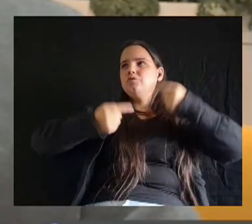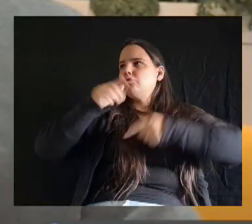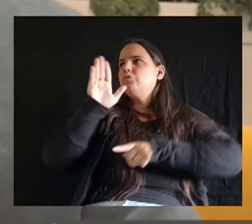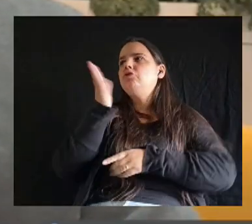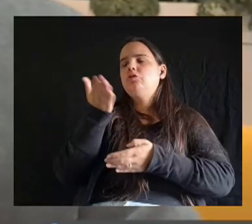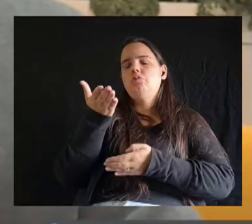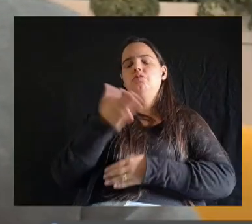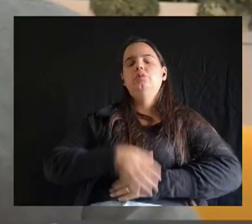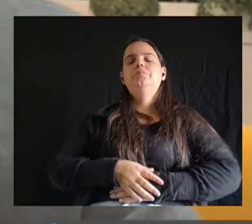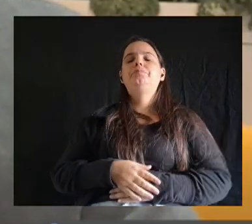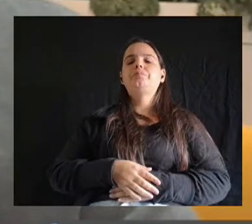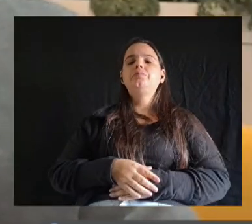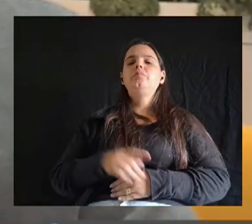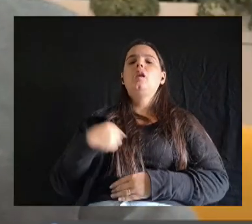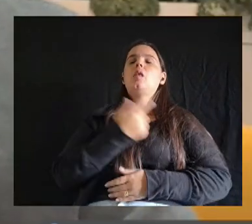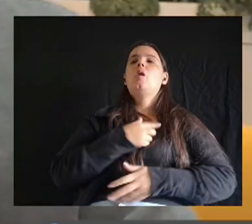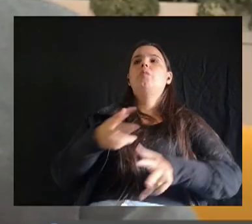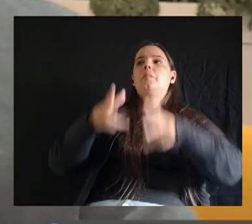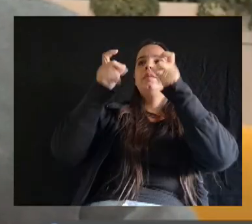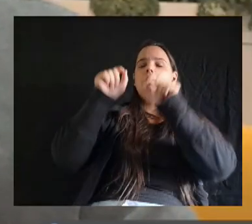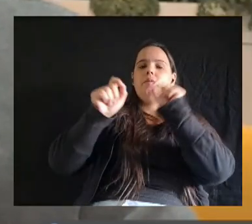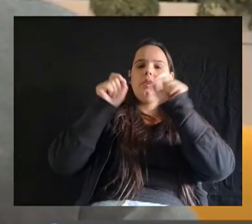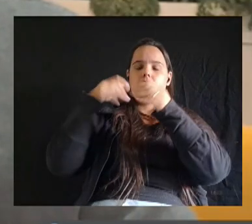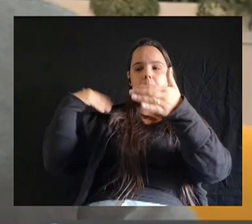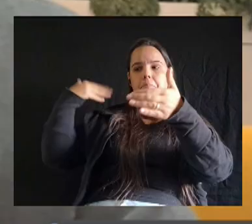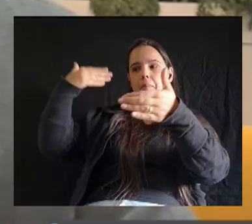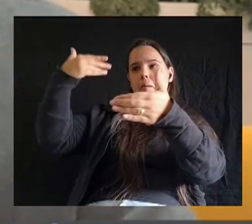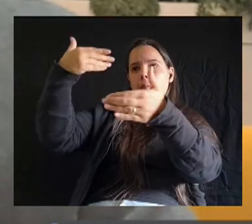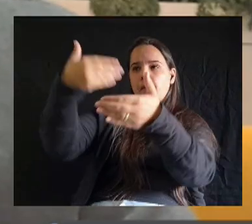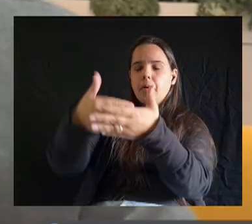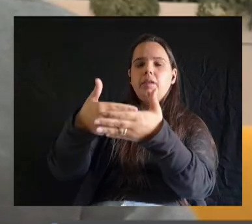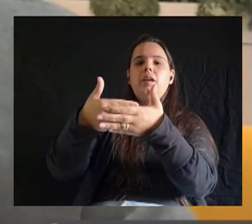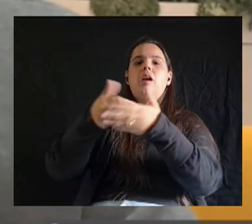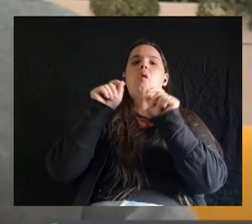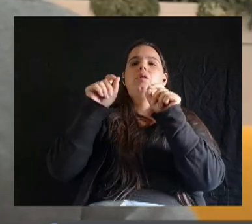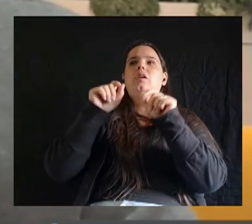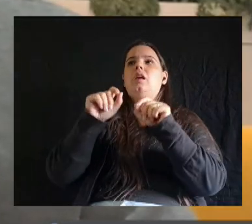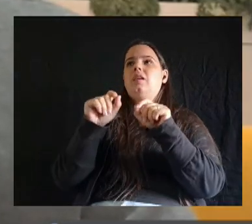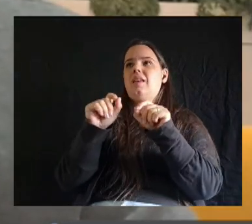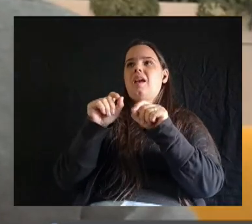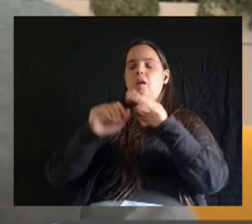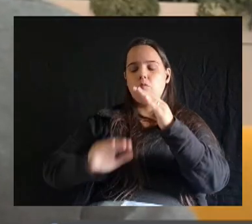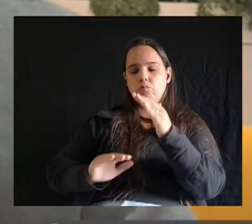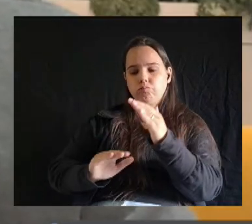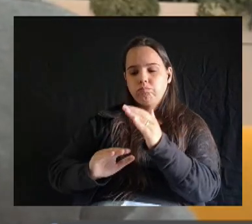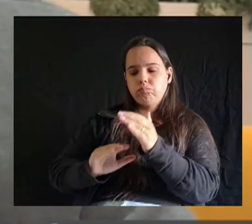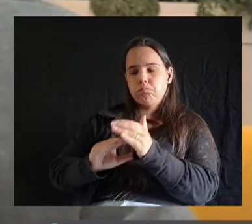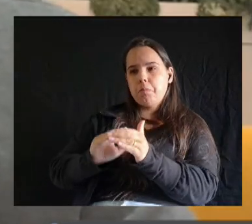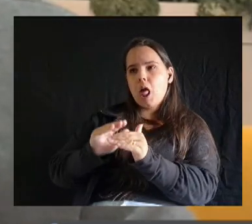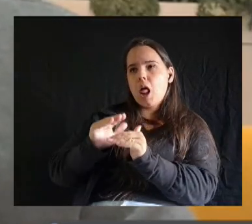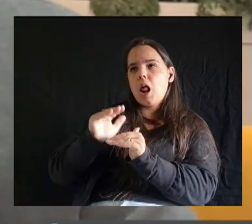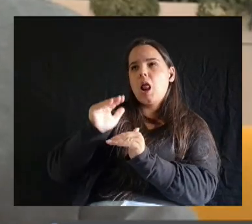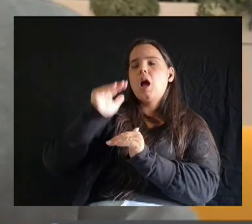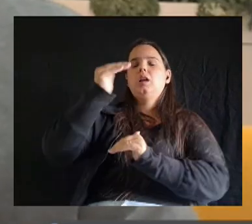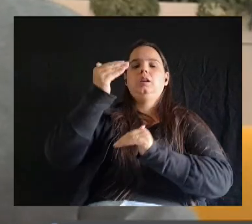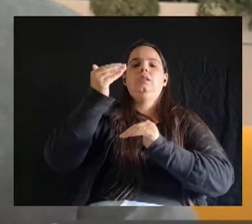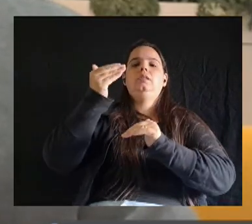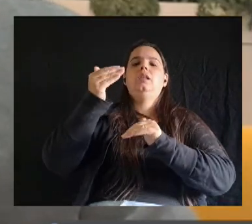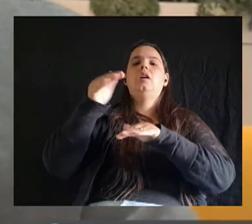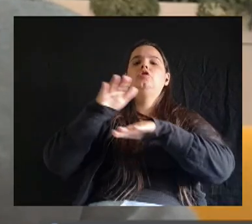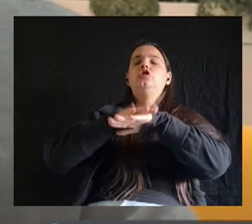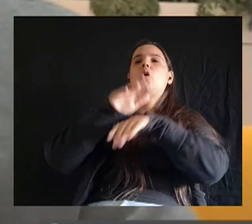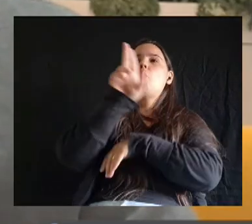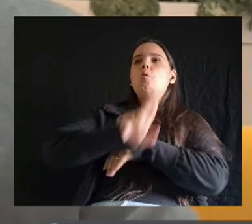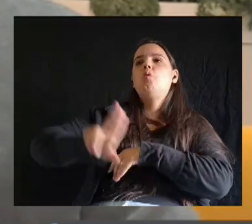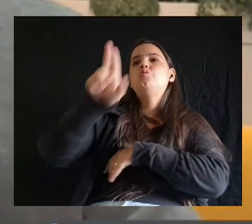Nós temos observado, ao longo dos últimos anos, um crescimento exponencial do uso da inteligência artificial, né,